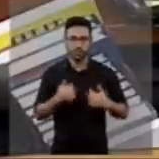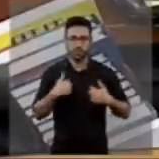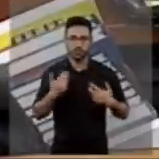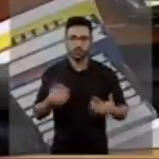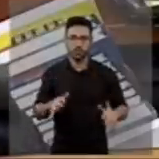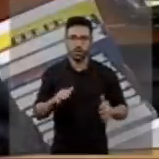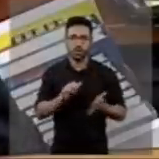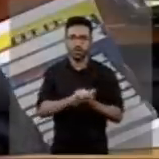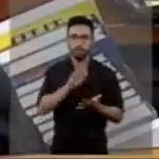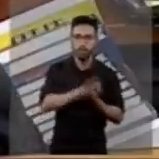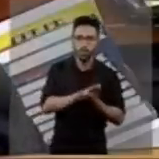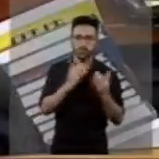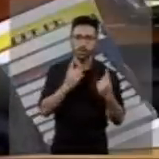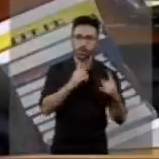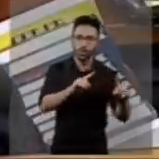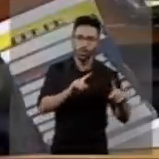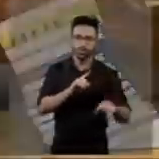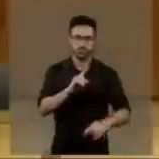União.